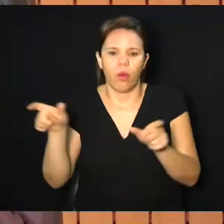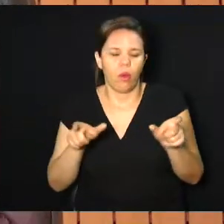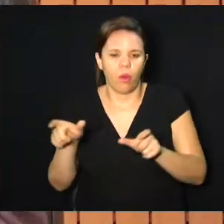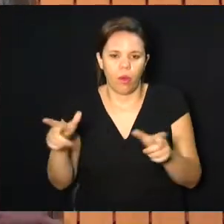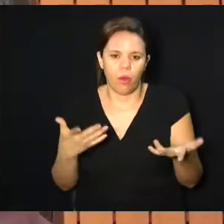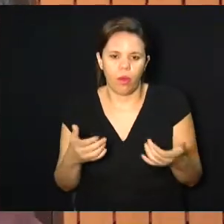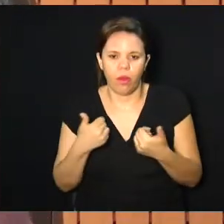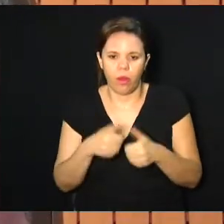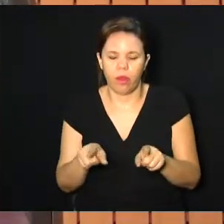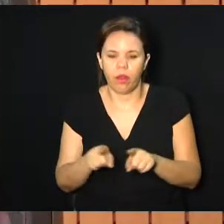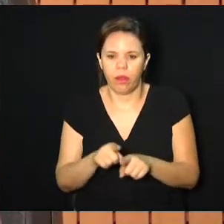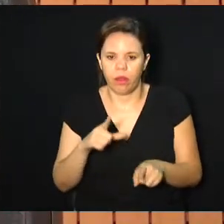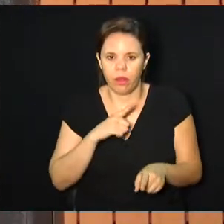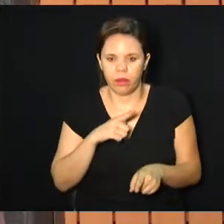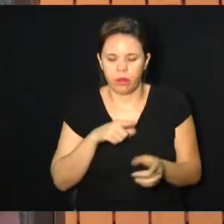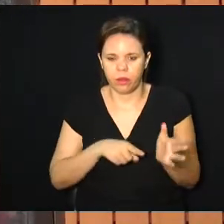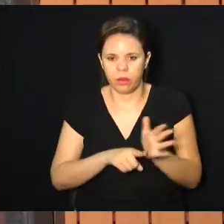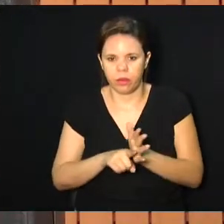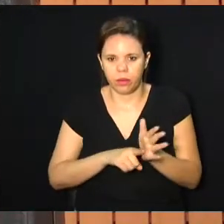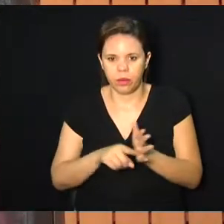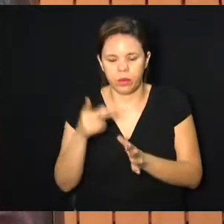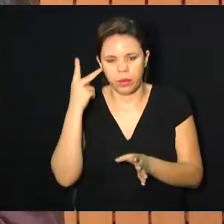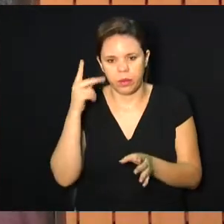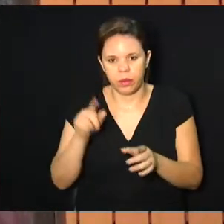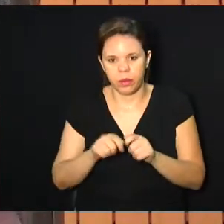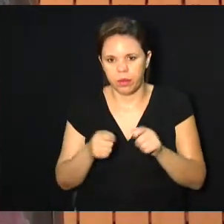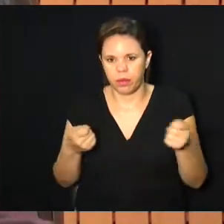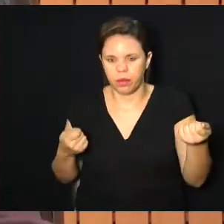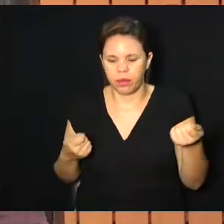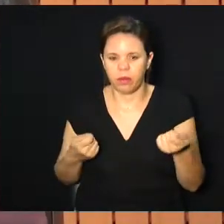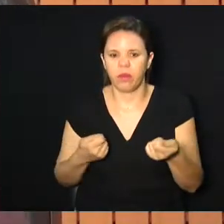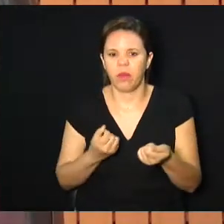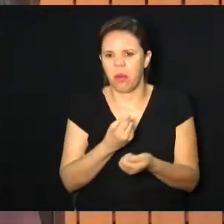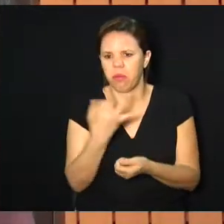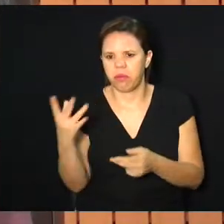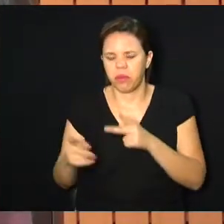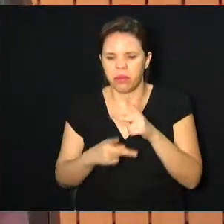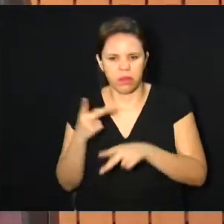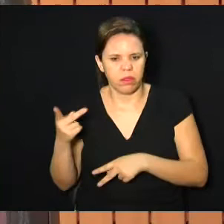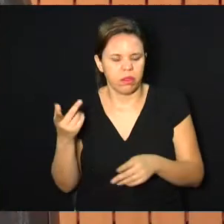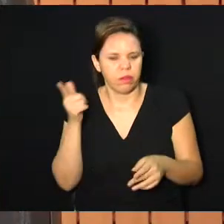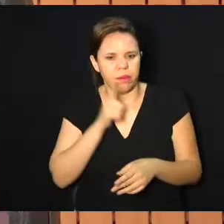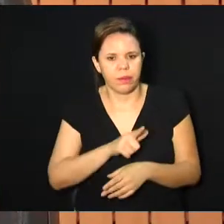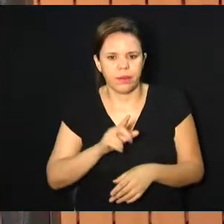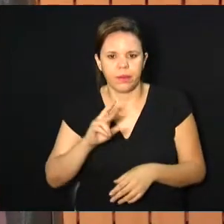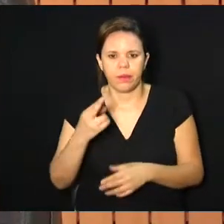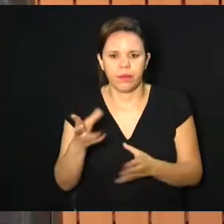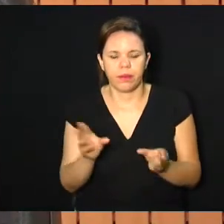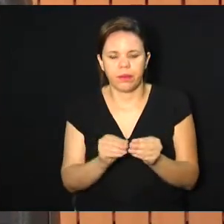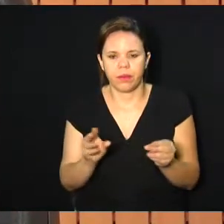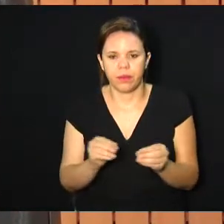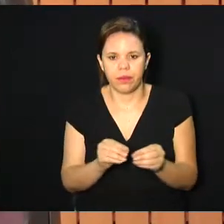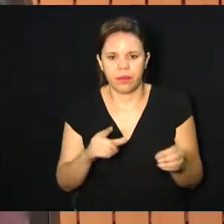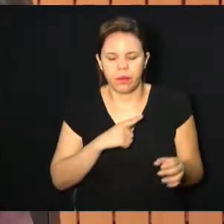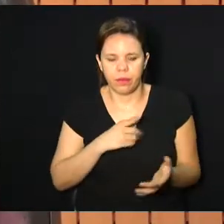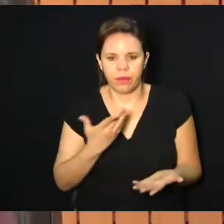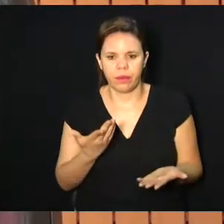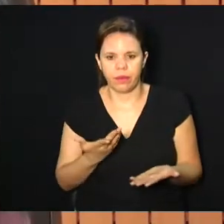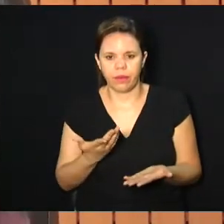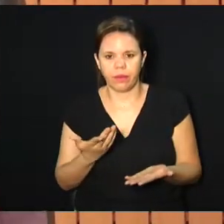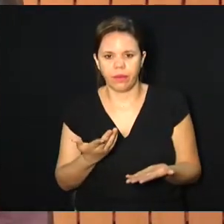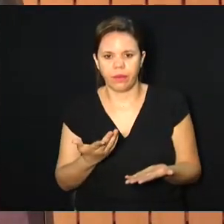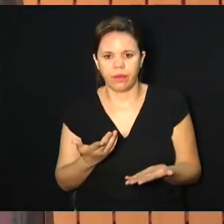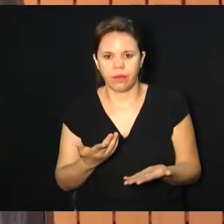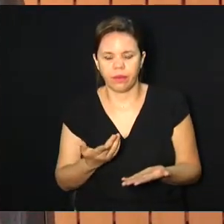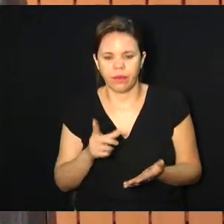Lá também teve um estudo, né, das linhas gigantesco, muito grande, e a gente conseguiu os resumos, algumas coisas, e se vamos pedir